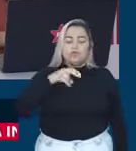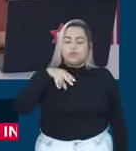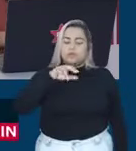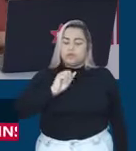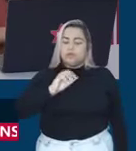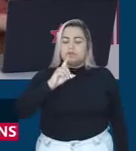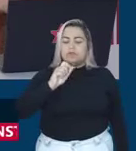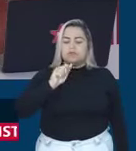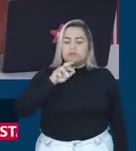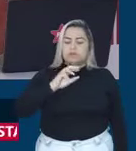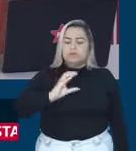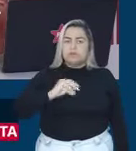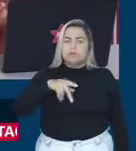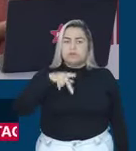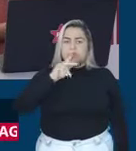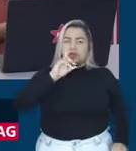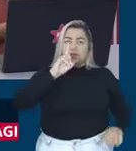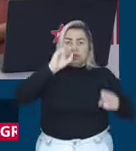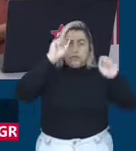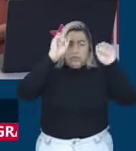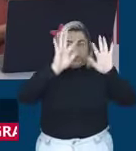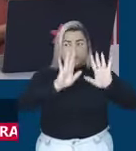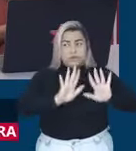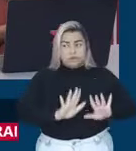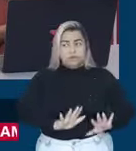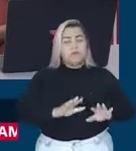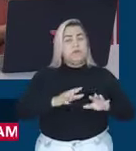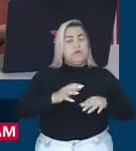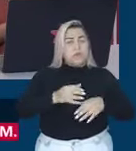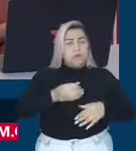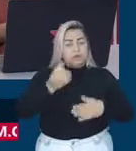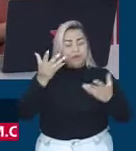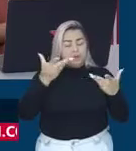te dando parabéns. Que Deus abençoe pelo belíssimo